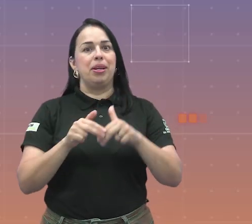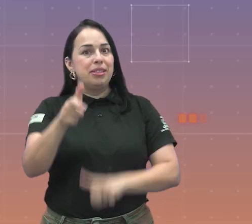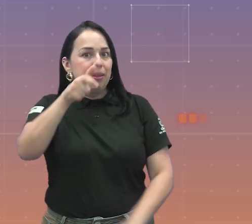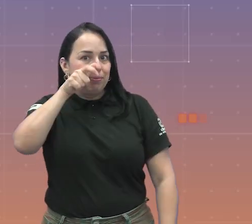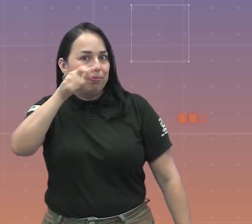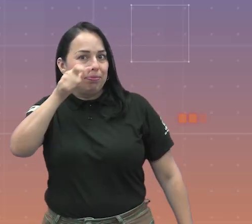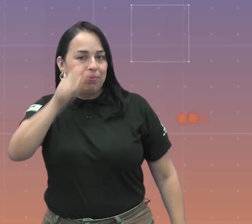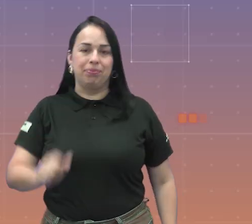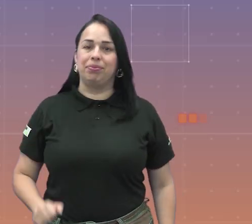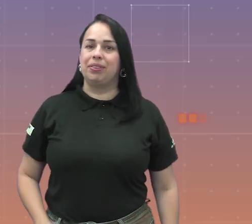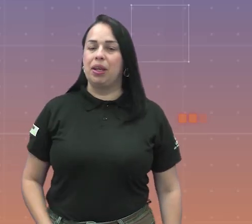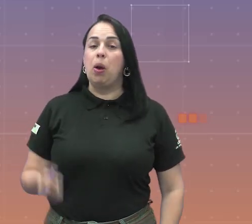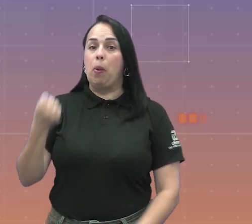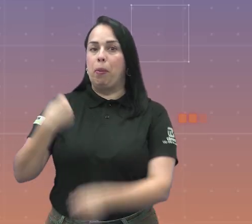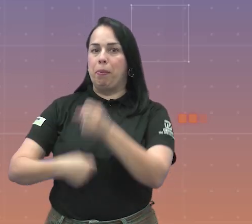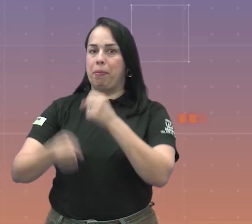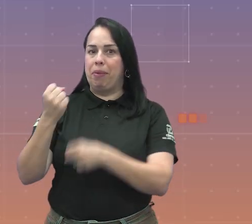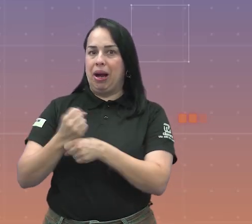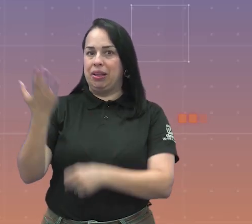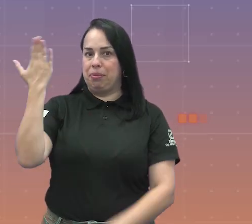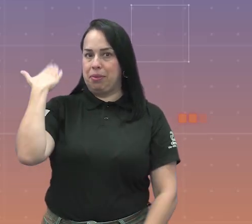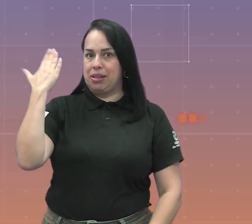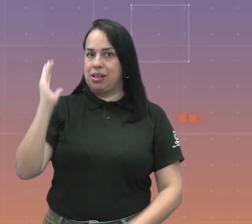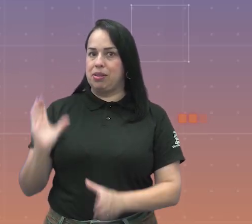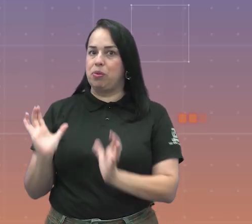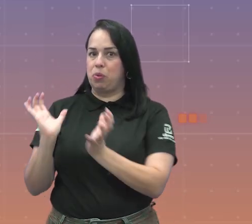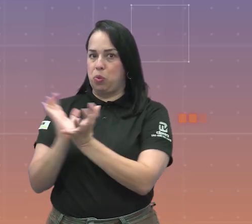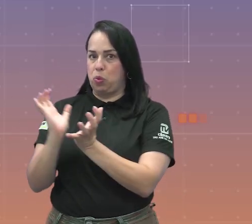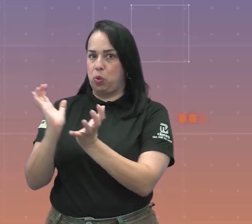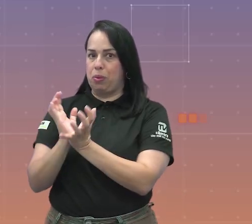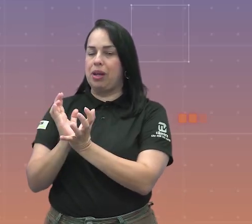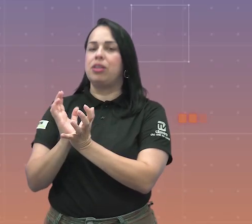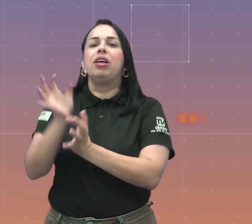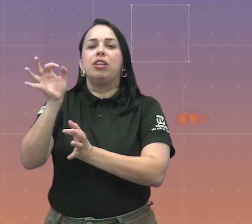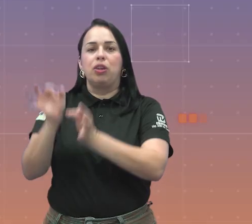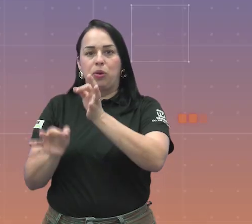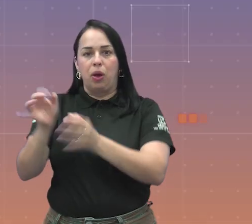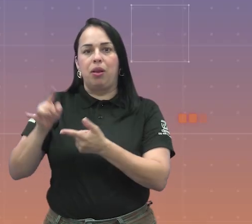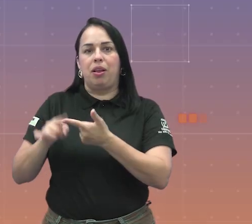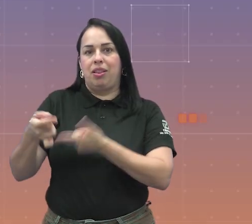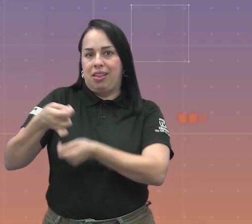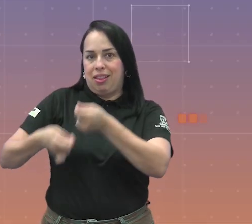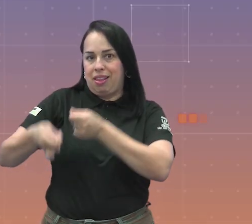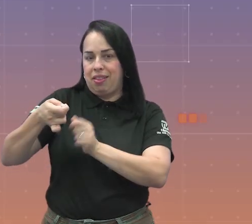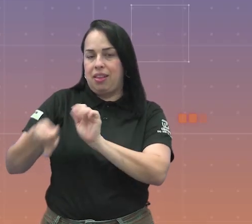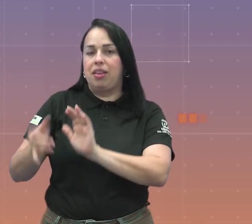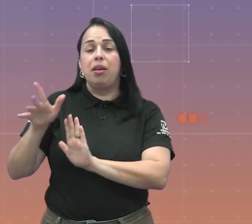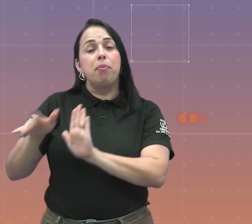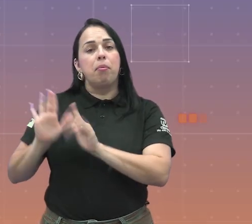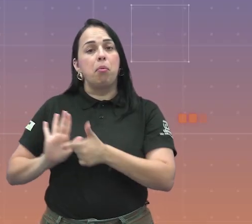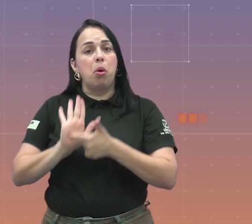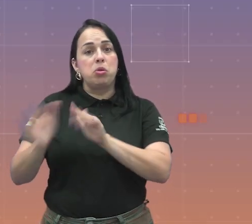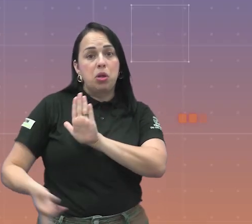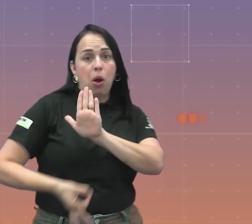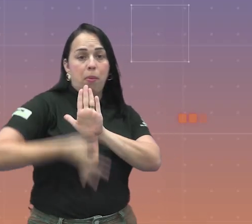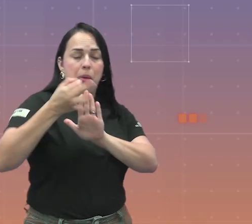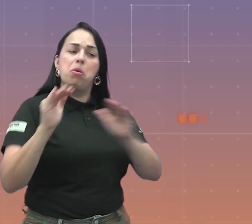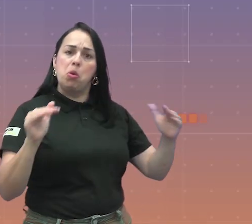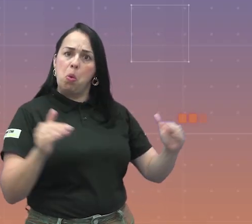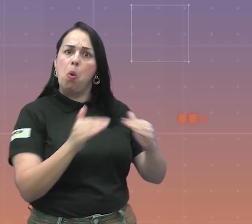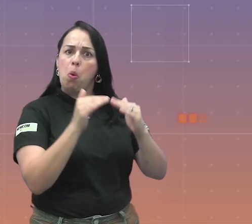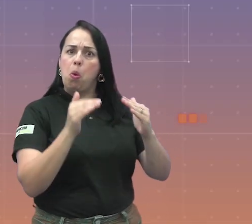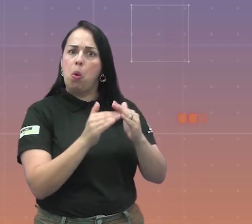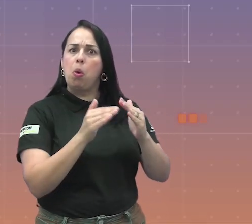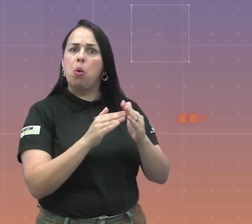fica com a gente. No ano passado, a Comissão de Economia e Justiça emitiu parecer favorável às contas